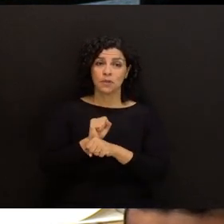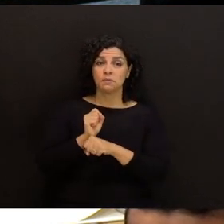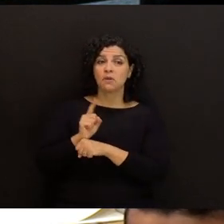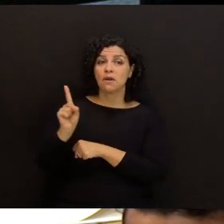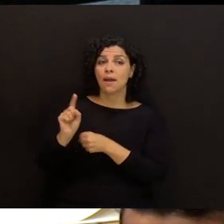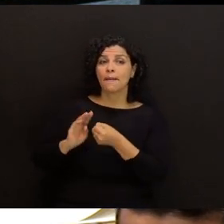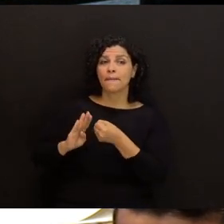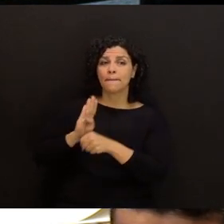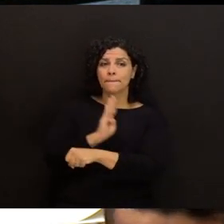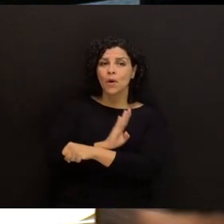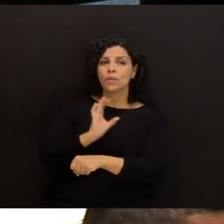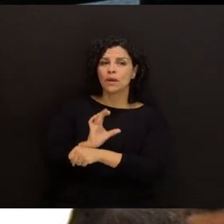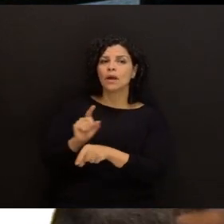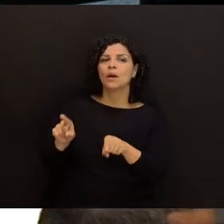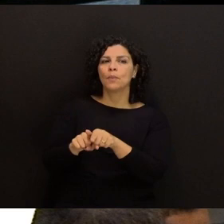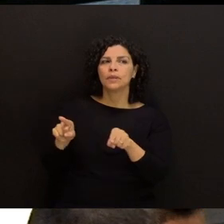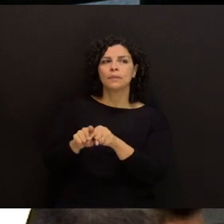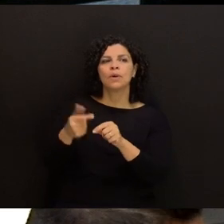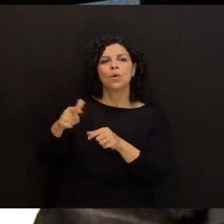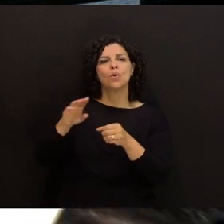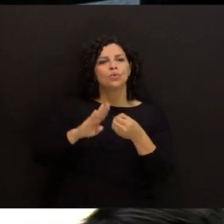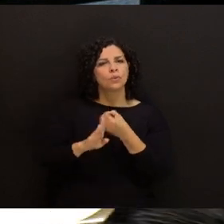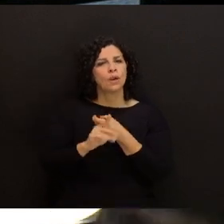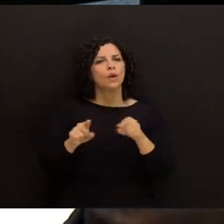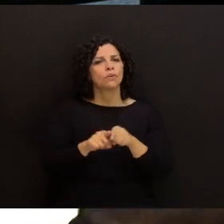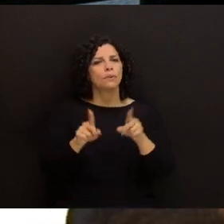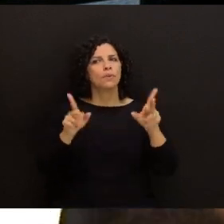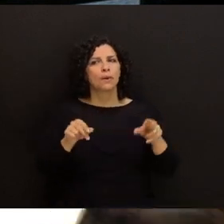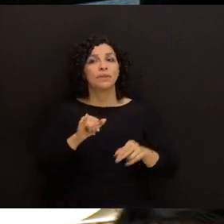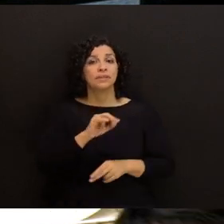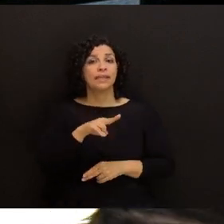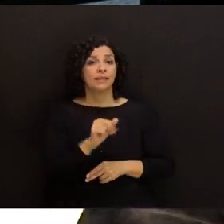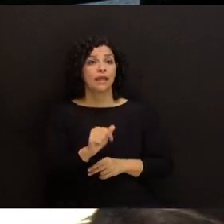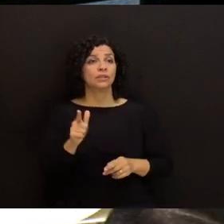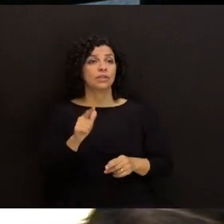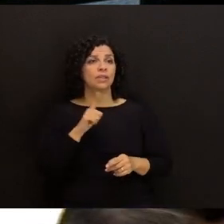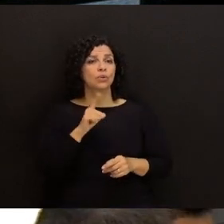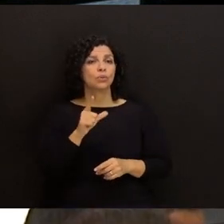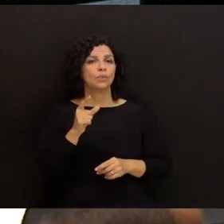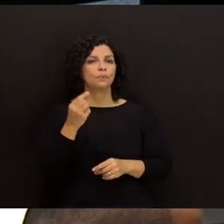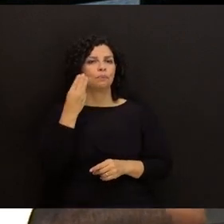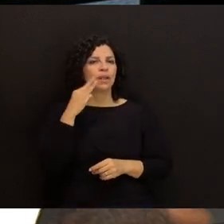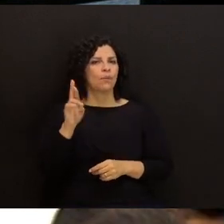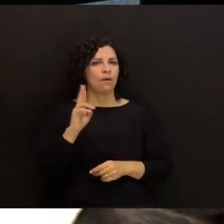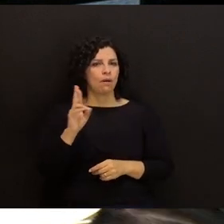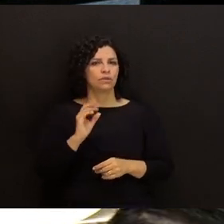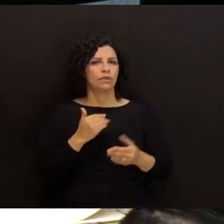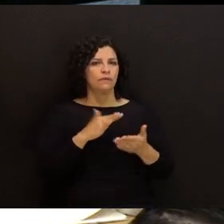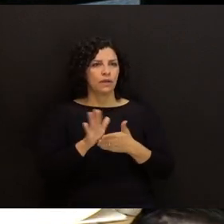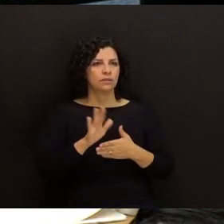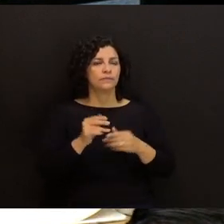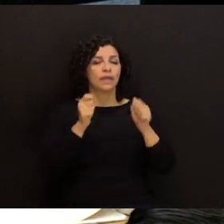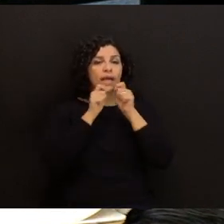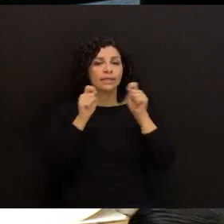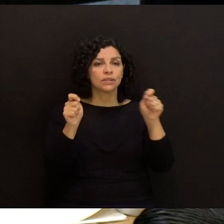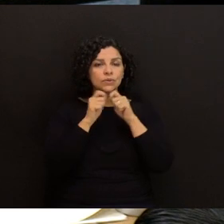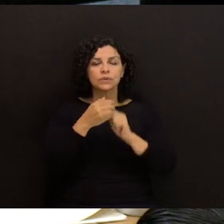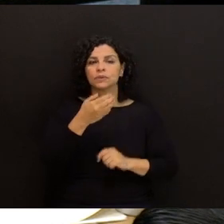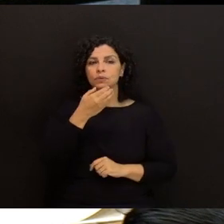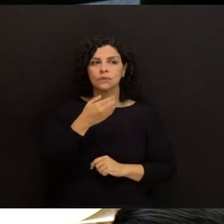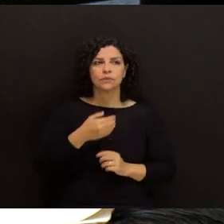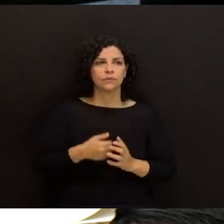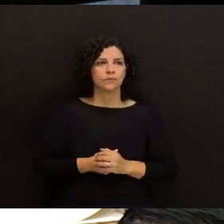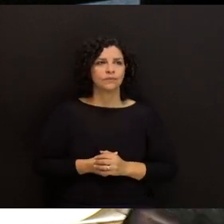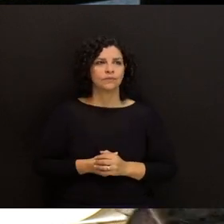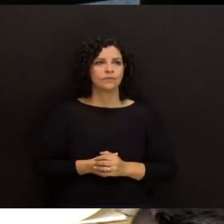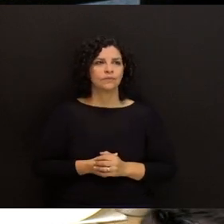lá para Borda também vai para outras regiões mas lá no Iná ia ter um milhão de reais inclusive assessora do Samuel Dantas